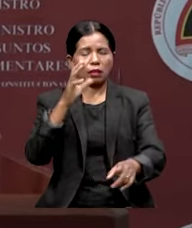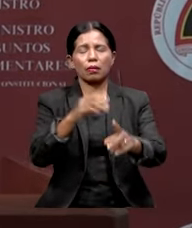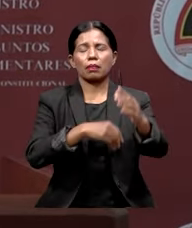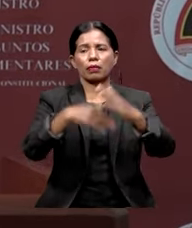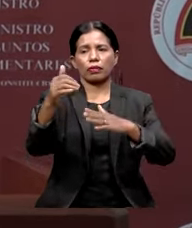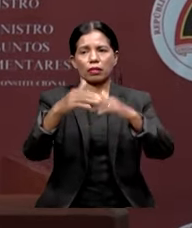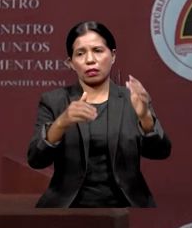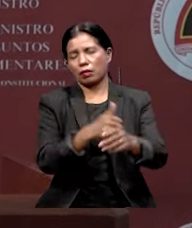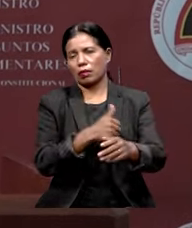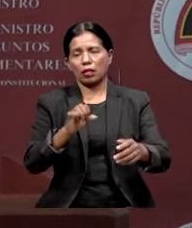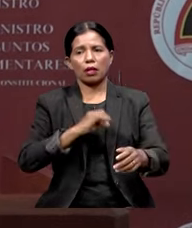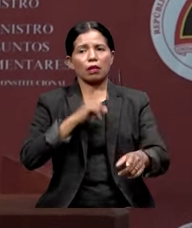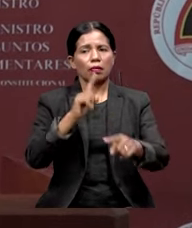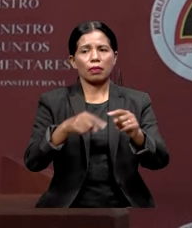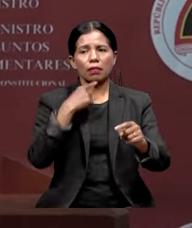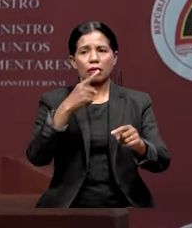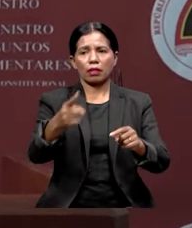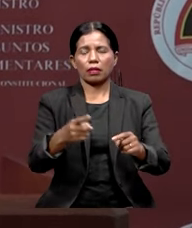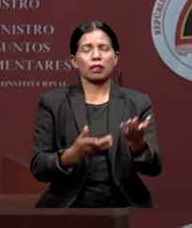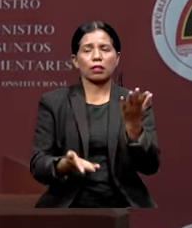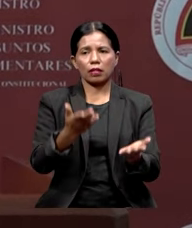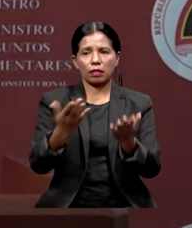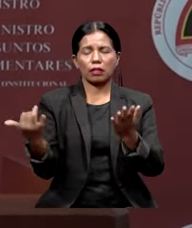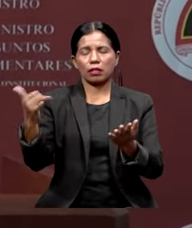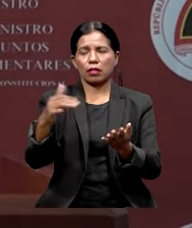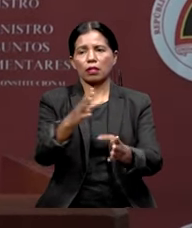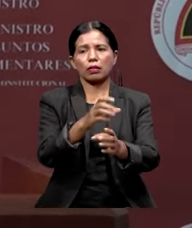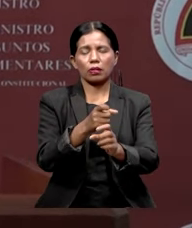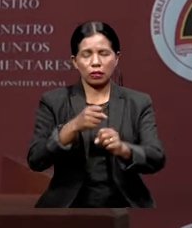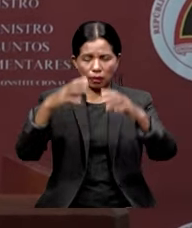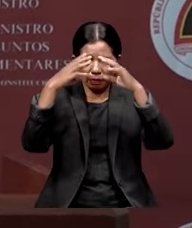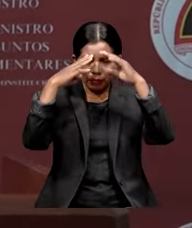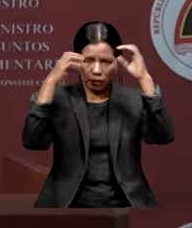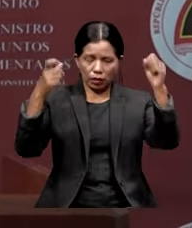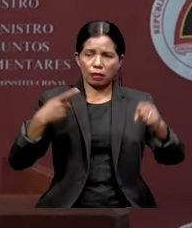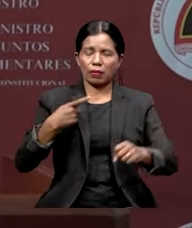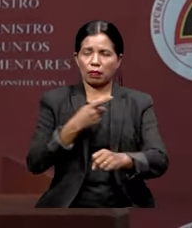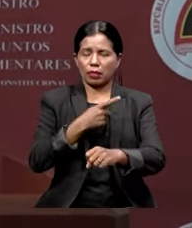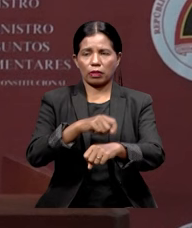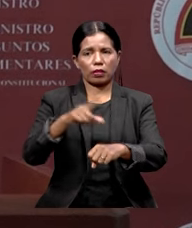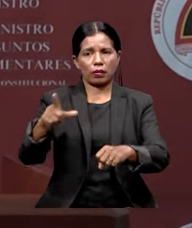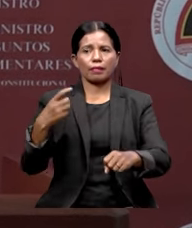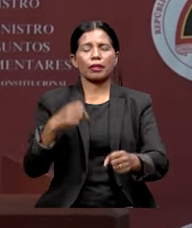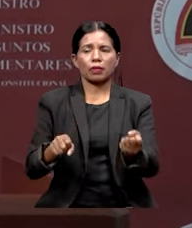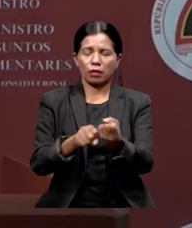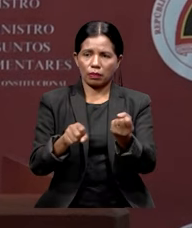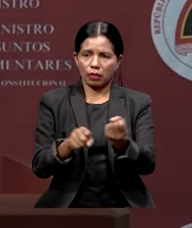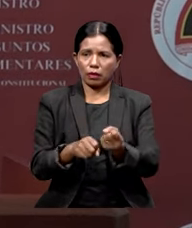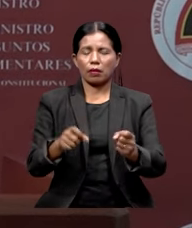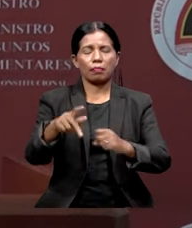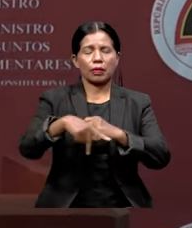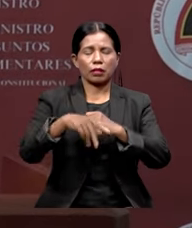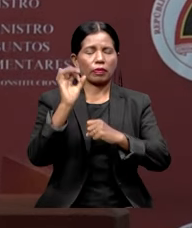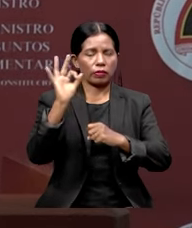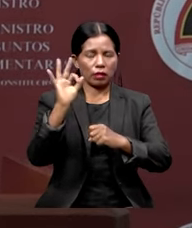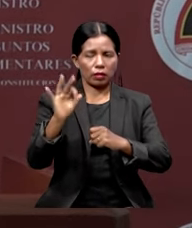e a para, mas a aula bela adianta também depende da NB, mas se admitido se presidente do parlamento. E a balo NB o apoio nós, Fretelin o PLP